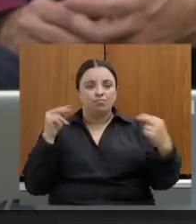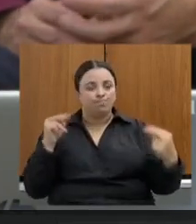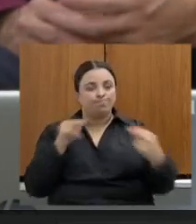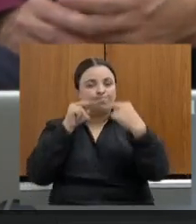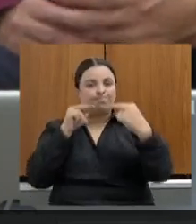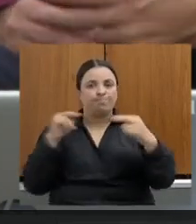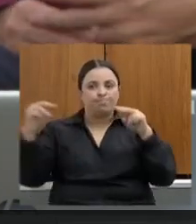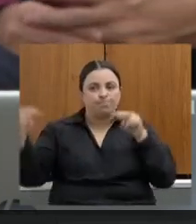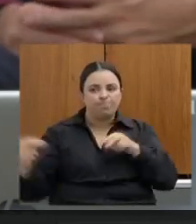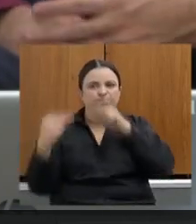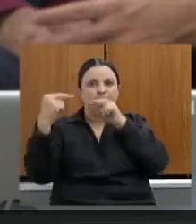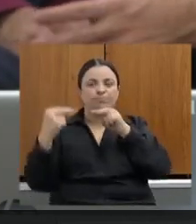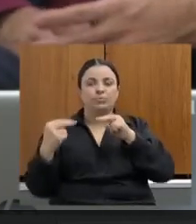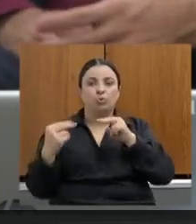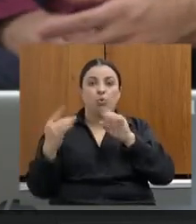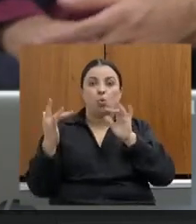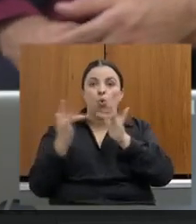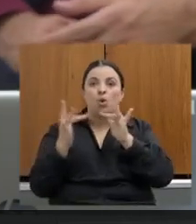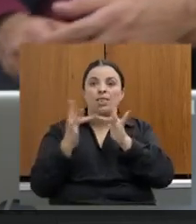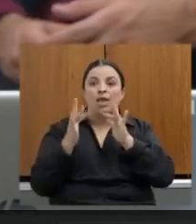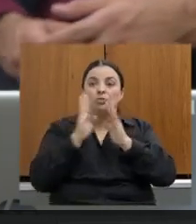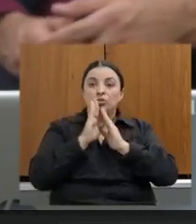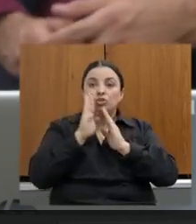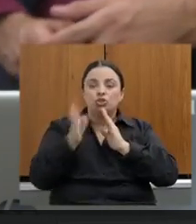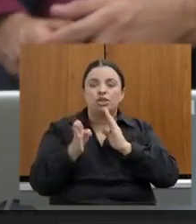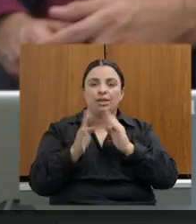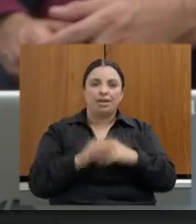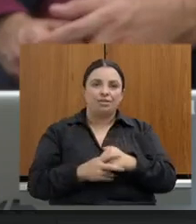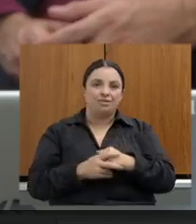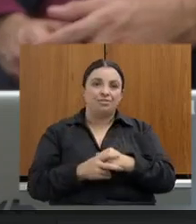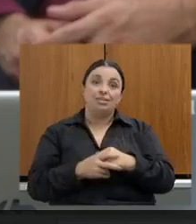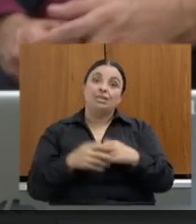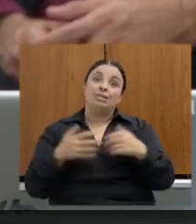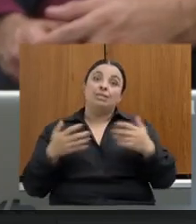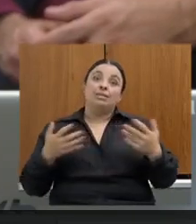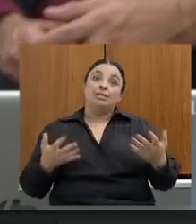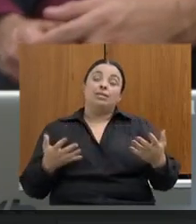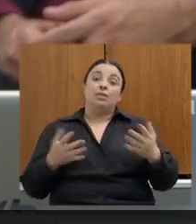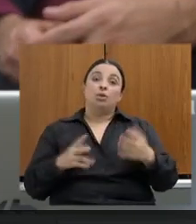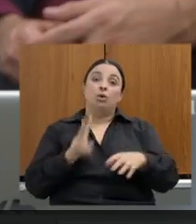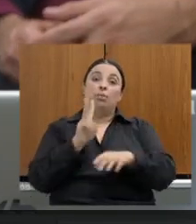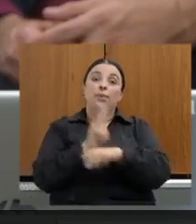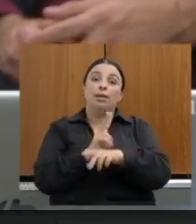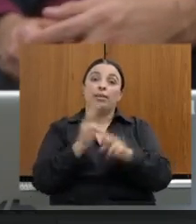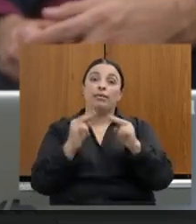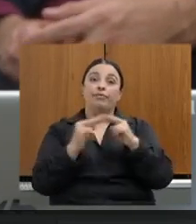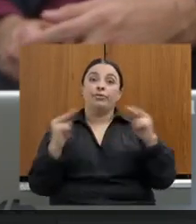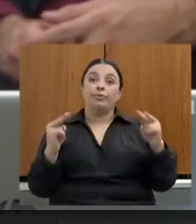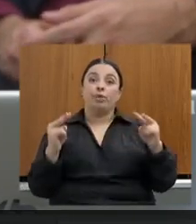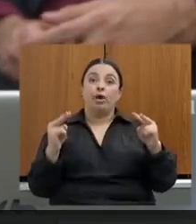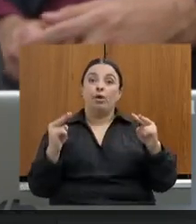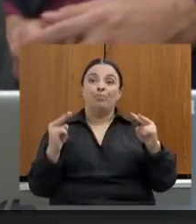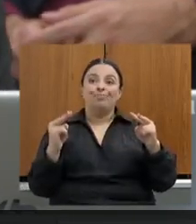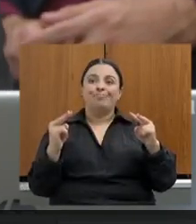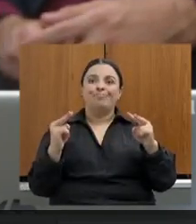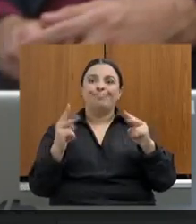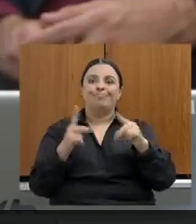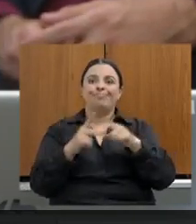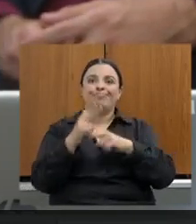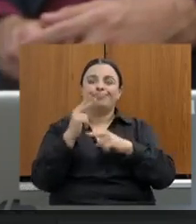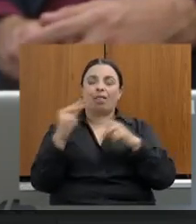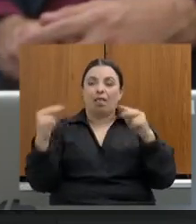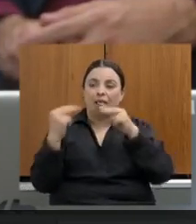olhar de uma perspicácia do contato direto o tio plantão virtual ele retira essa possibilidade